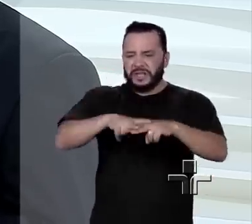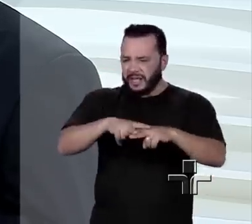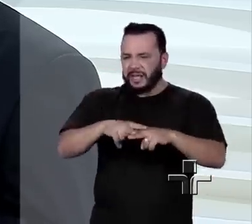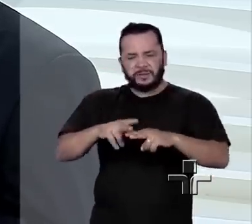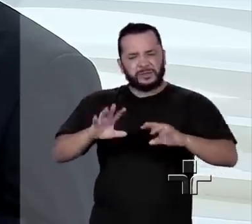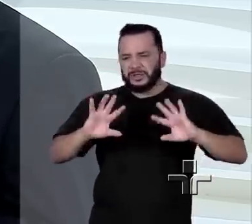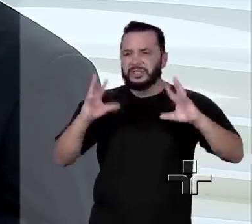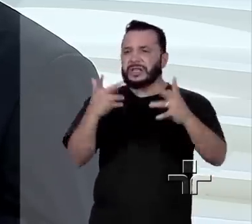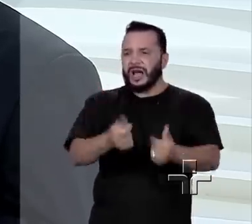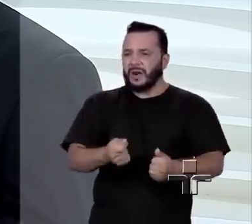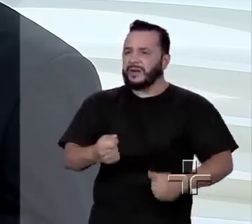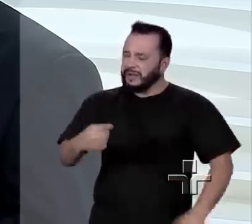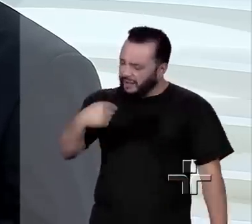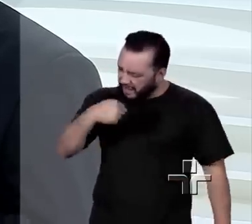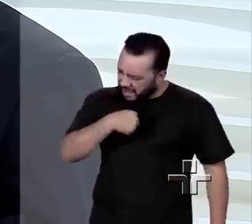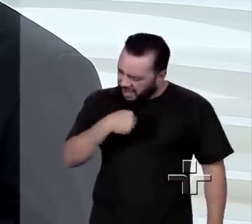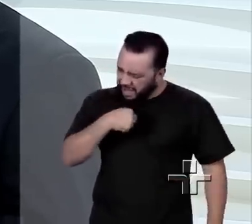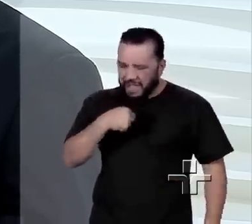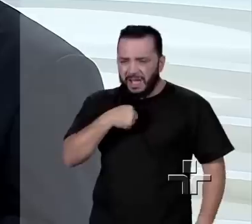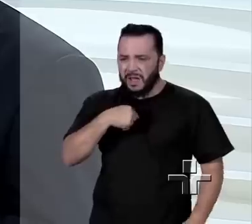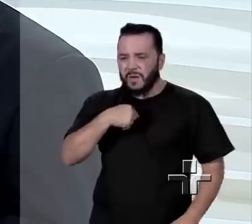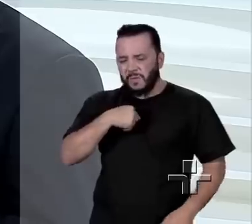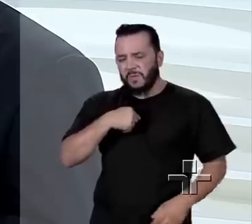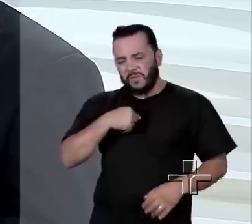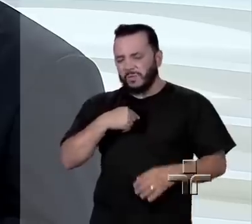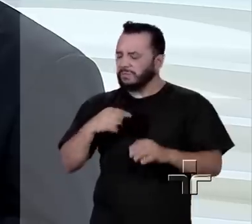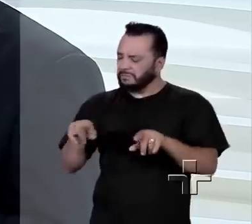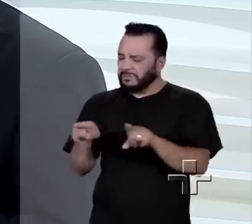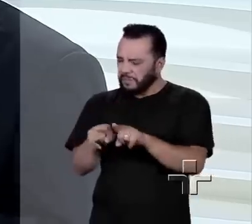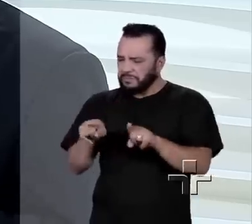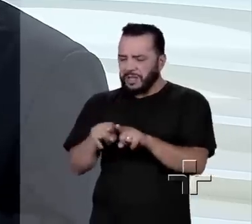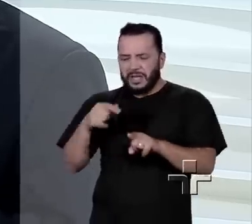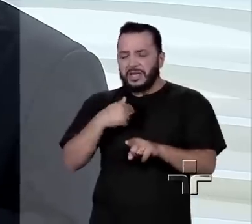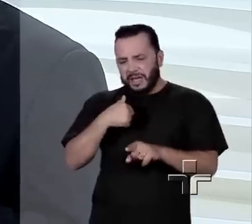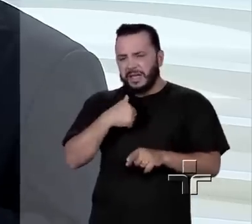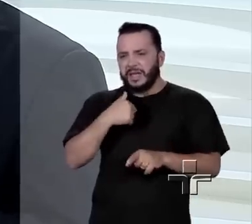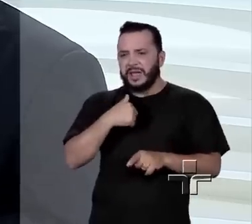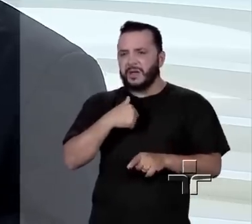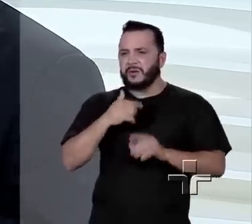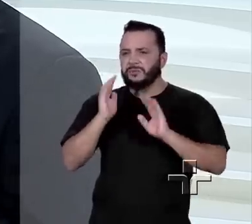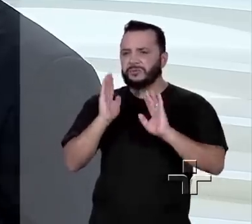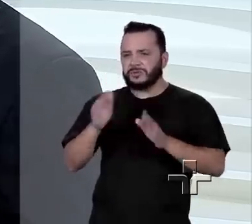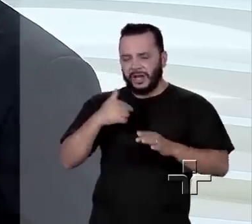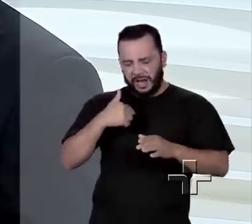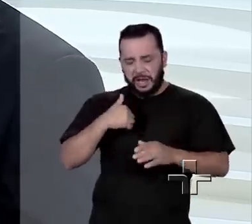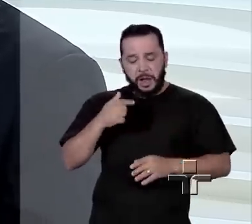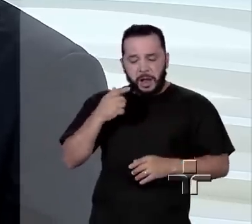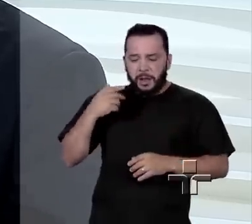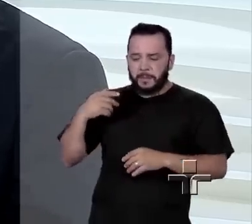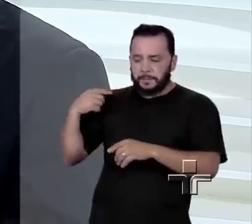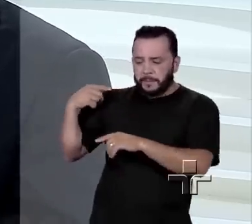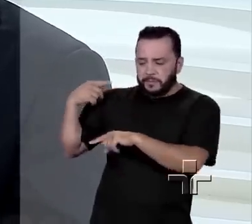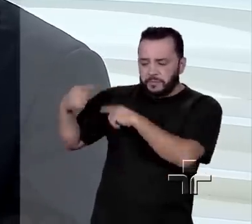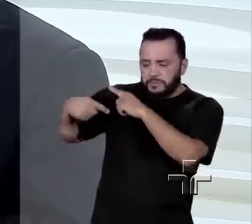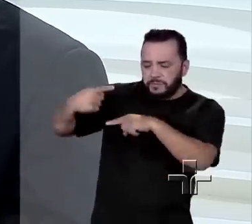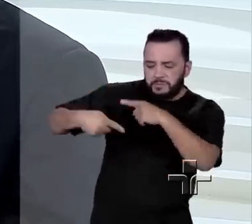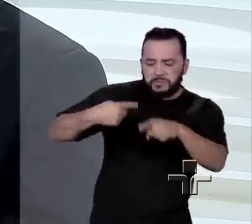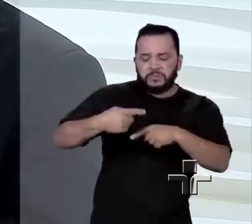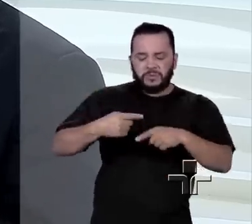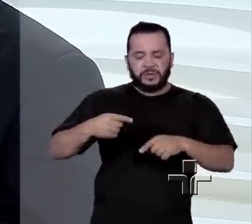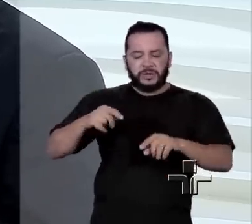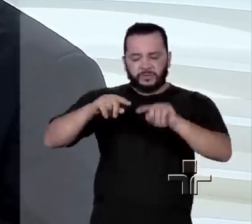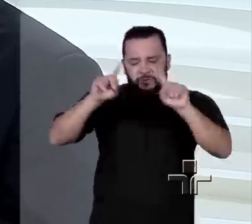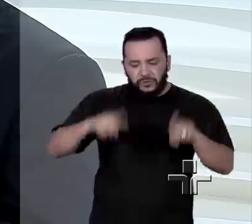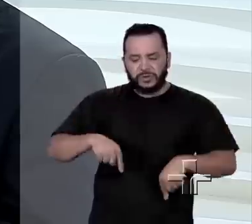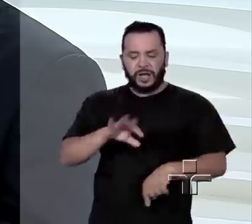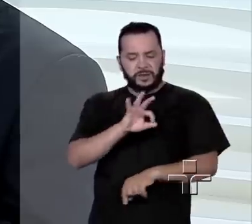eu sou um produto disso. Eu sou filho de um agente penitenciário, sou um